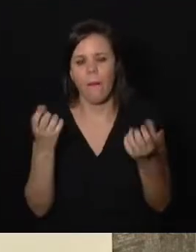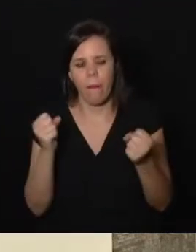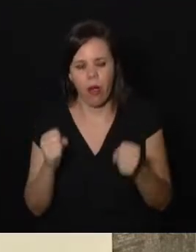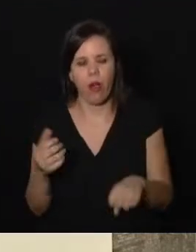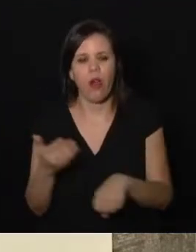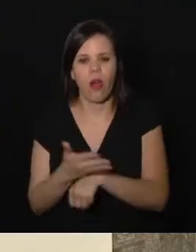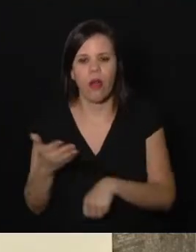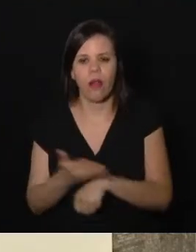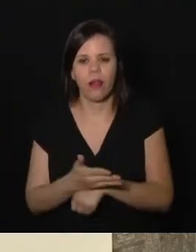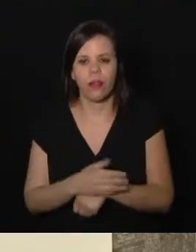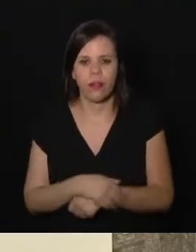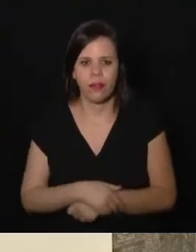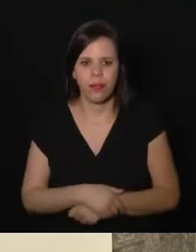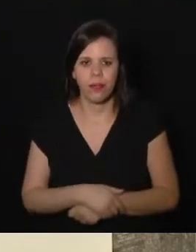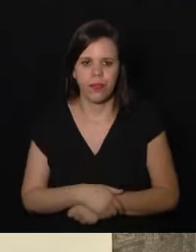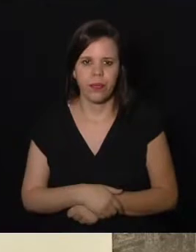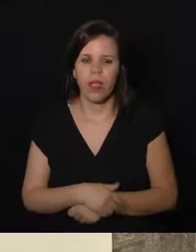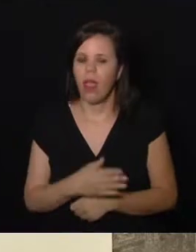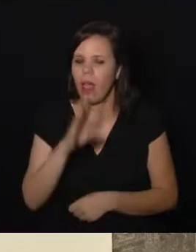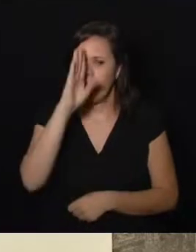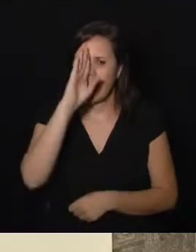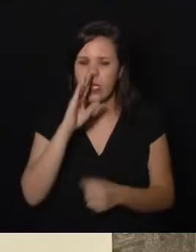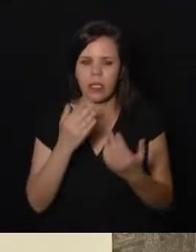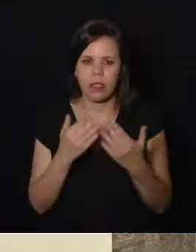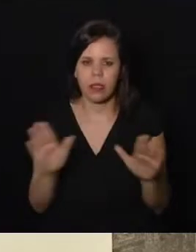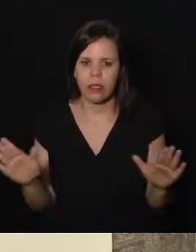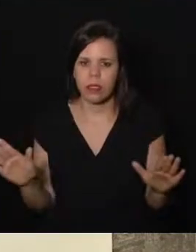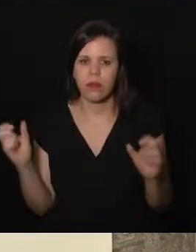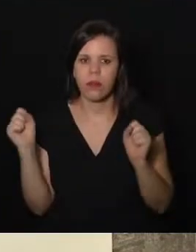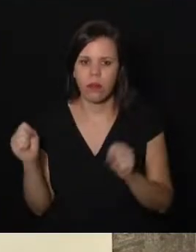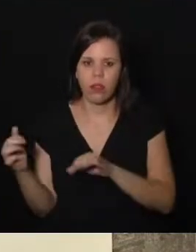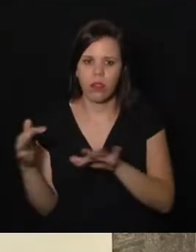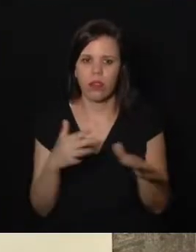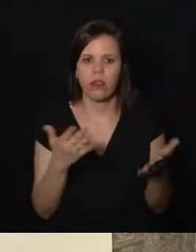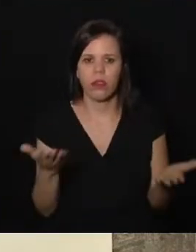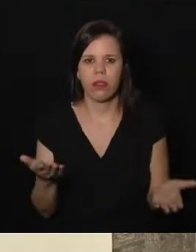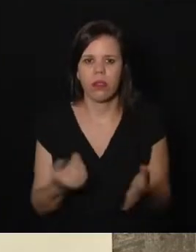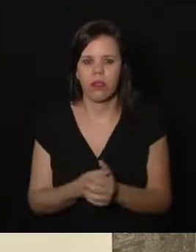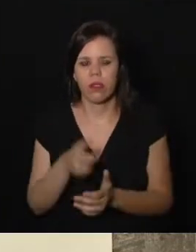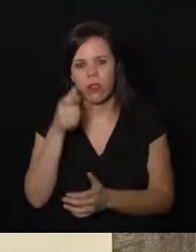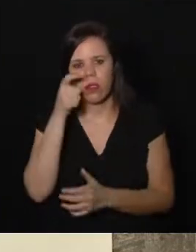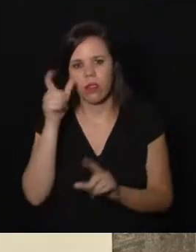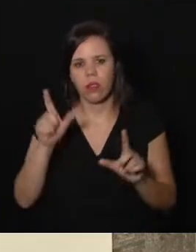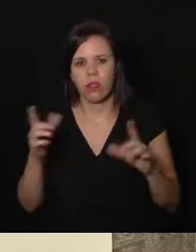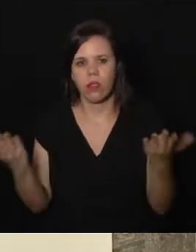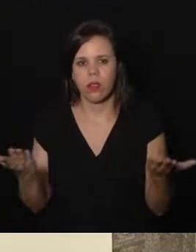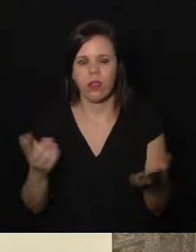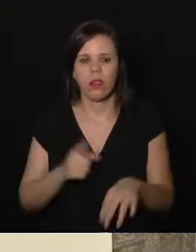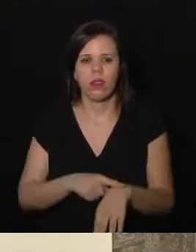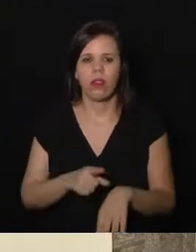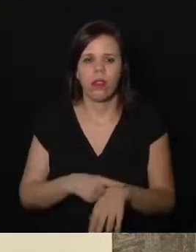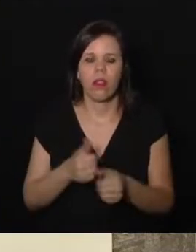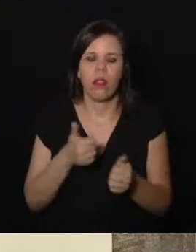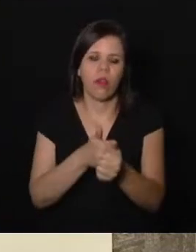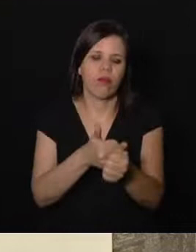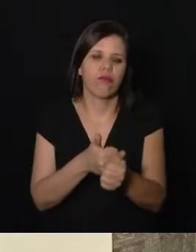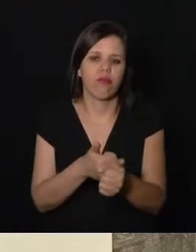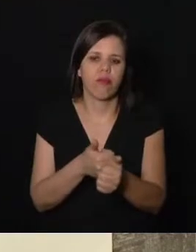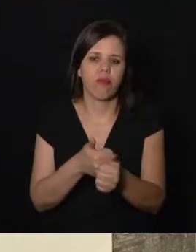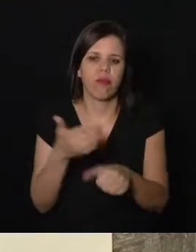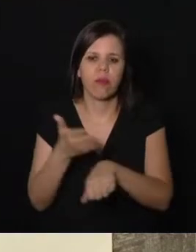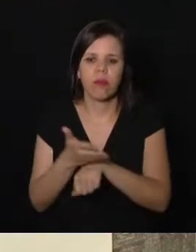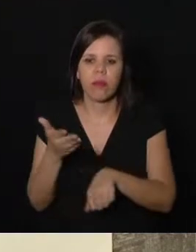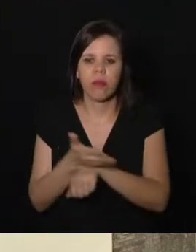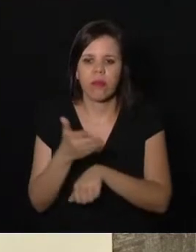participar. O evento é gratuito. Pode vir para cá, você que está nos assistindo nesse momento, e acompanhar e